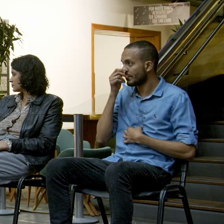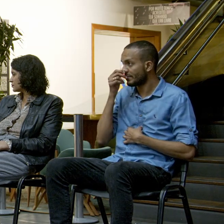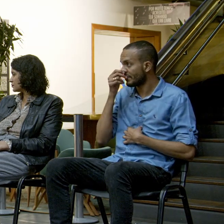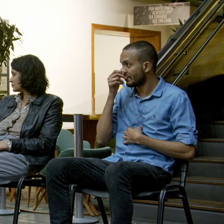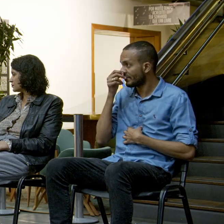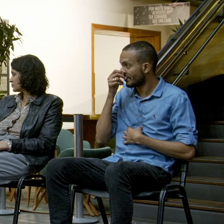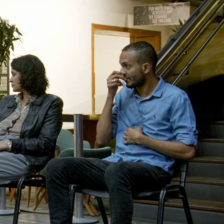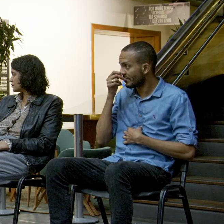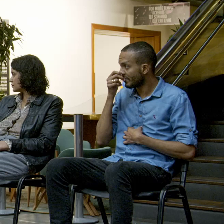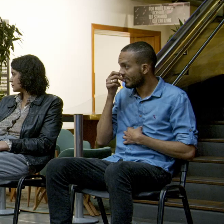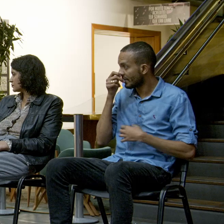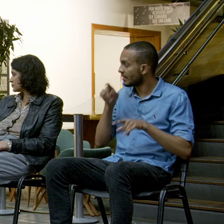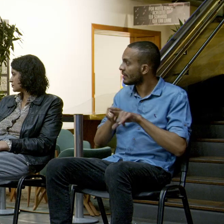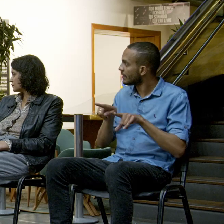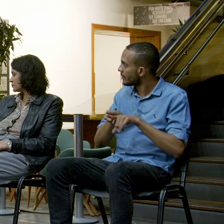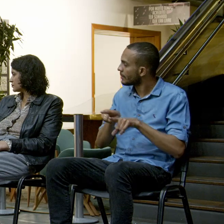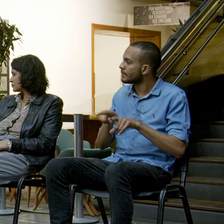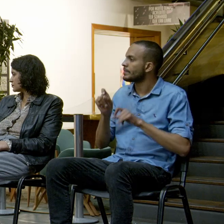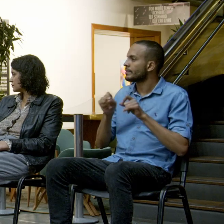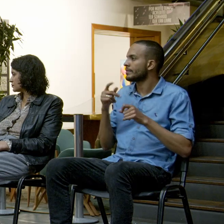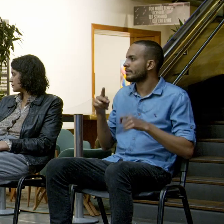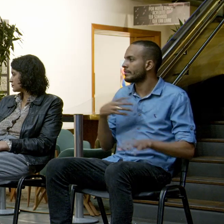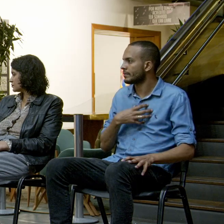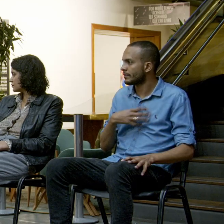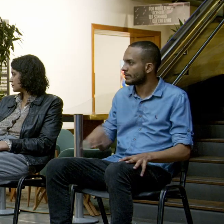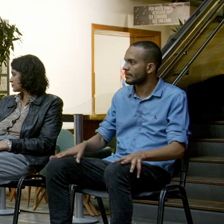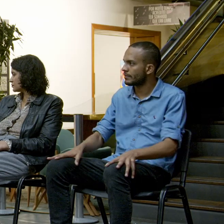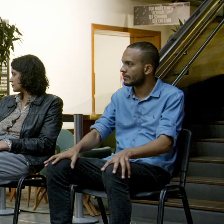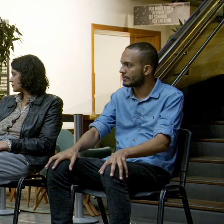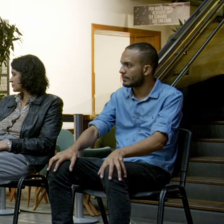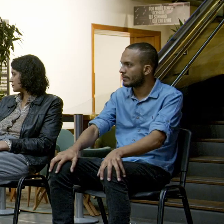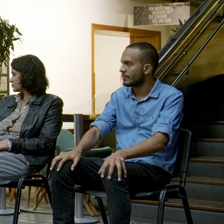assim dizer, também preenche essa obra de sentido.